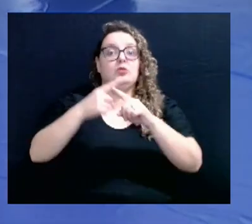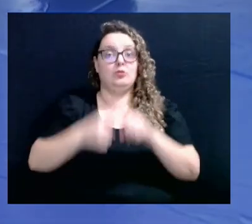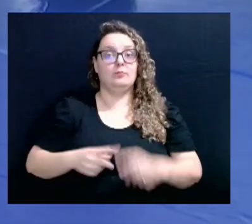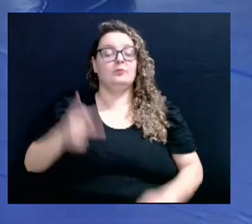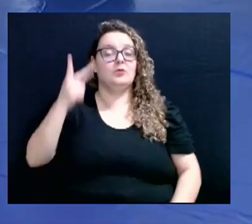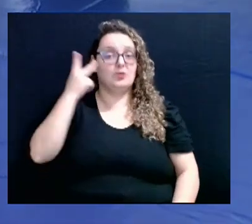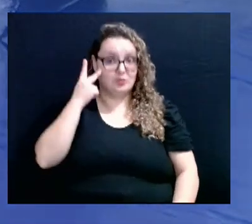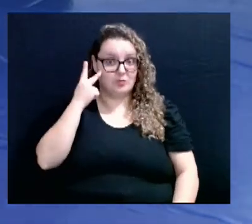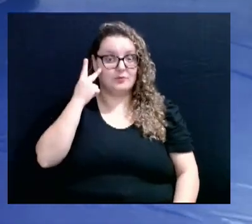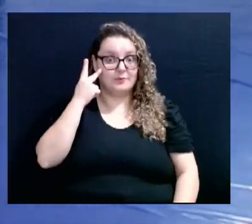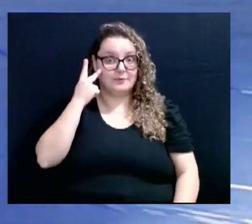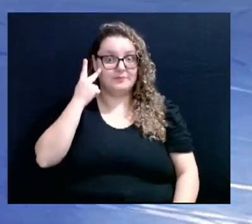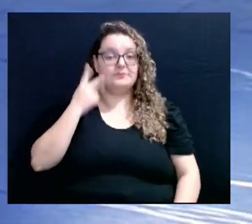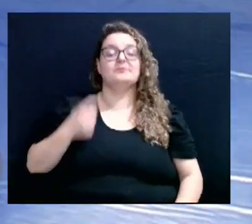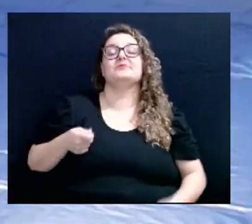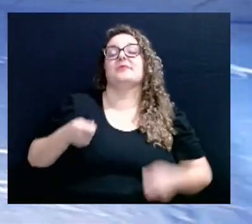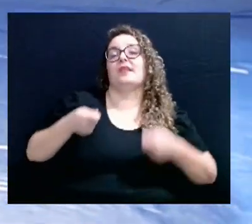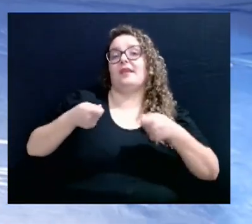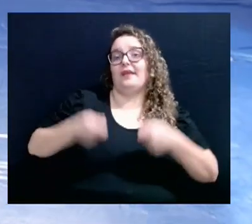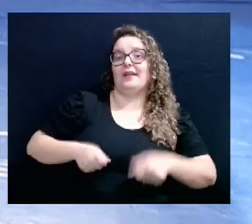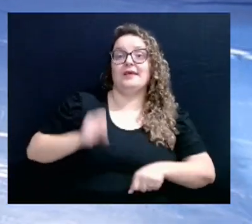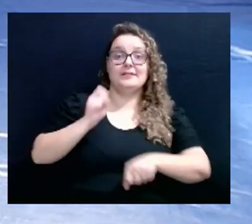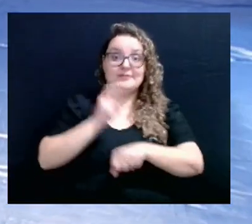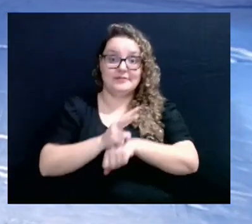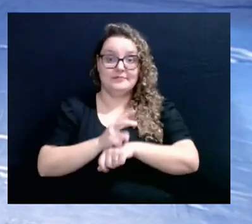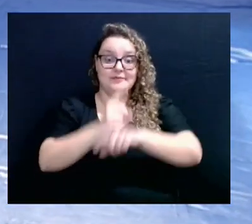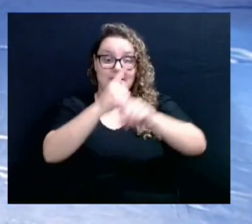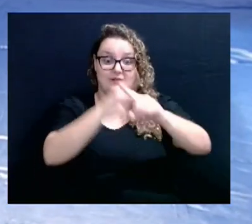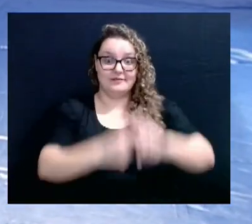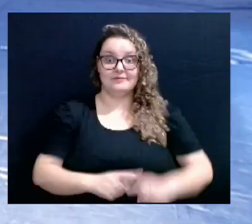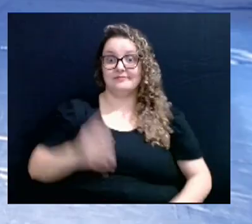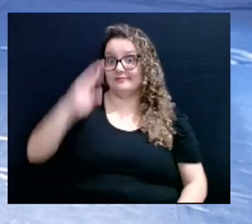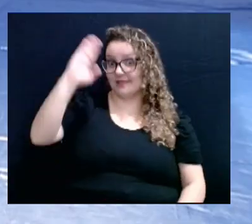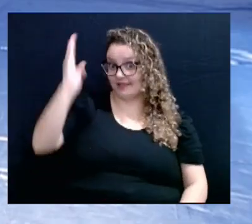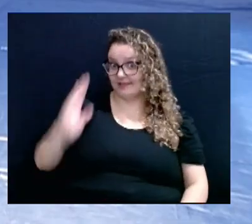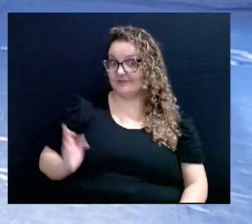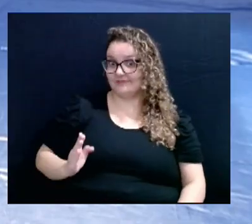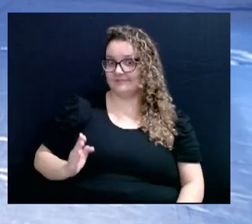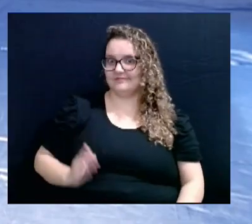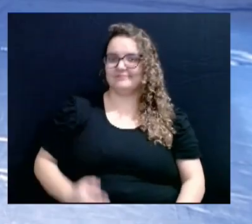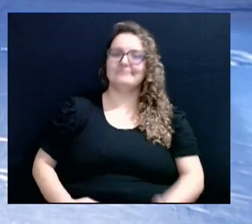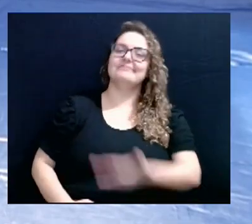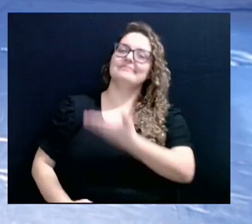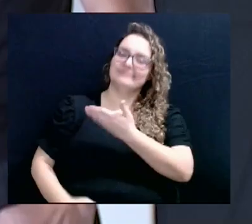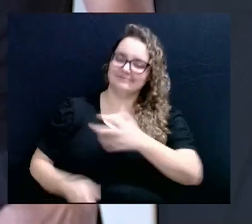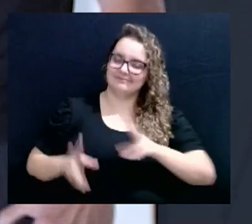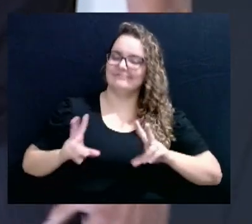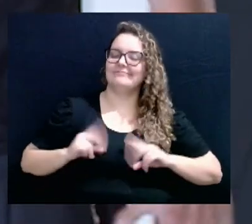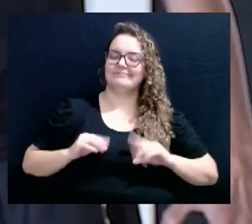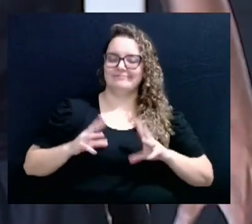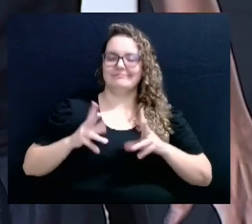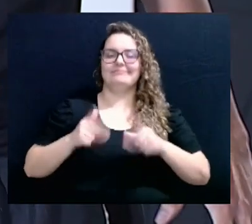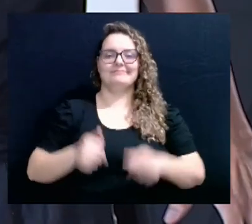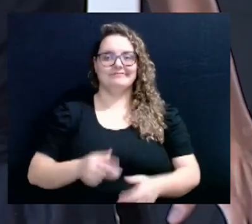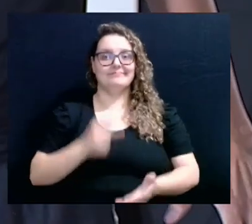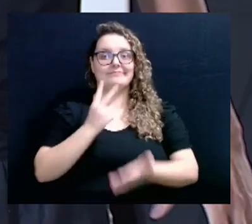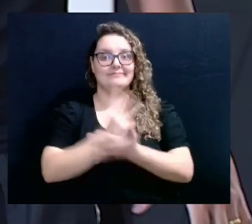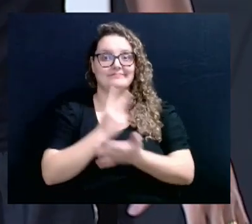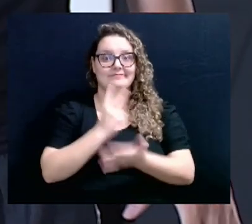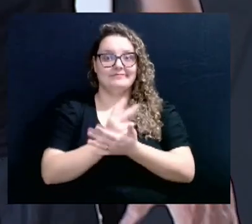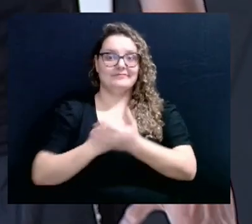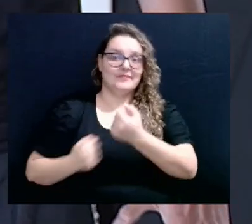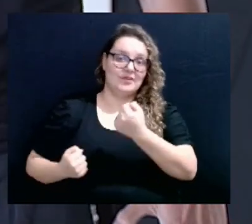que garantiu vaga para disputar o brasileiro. E ele é merecedor de tudo, sempre com o apoio do